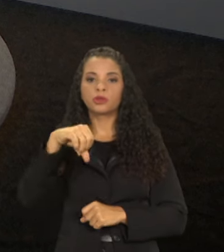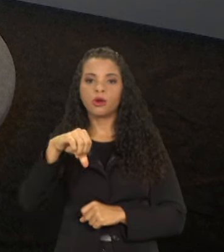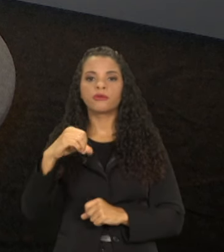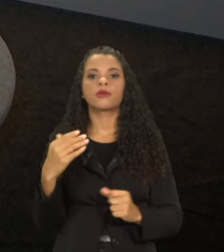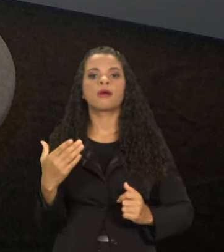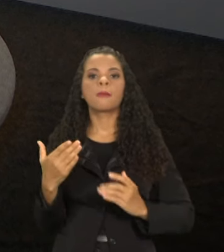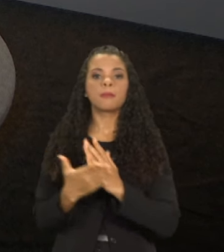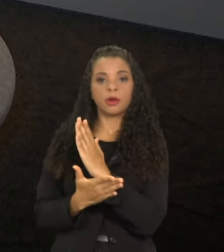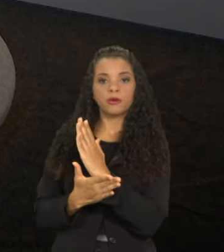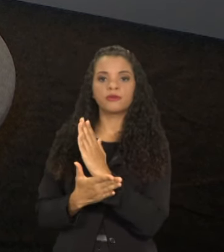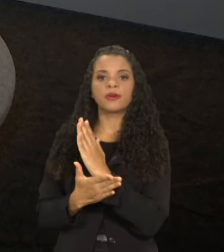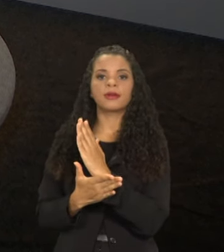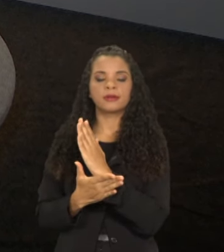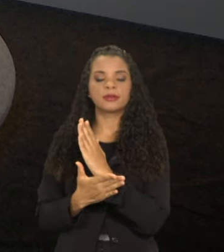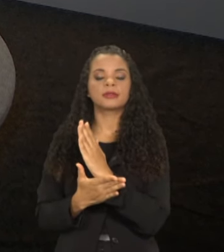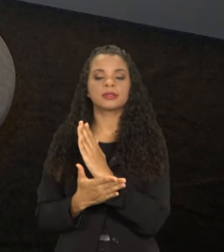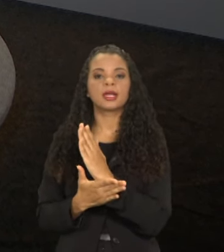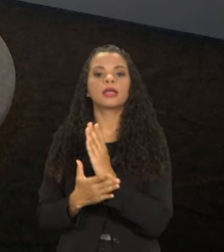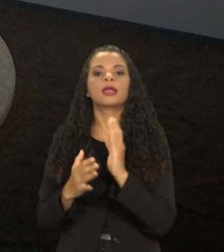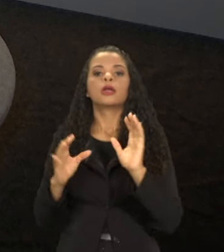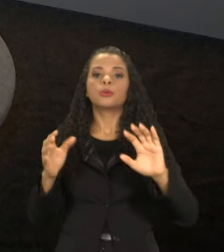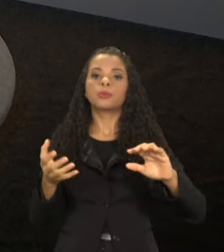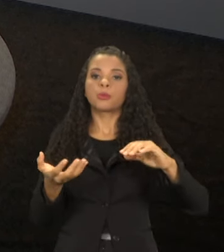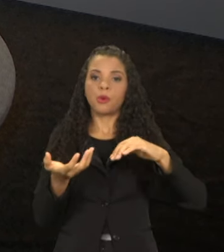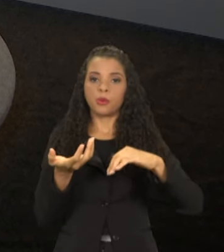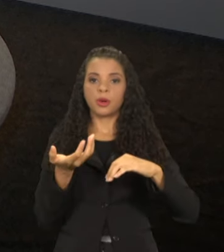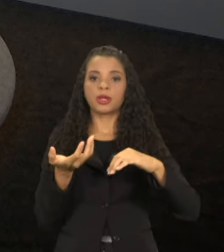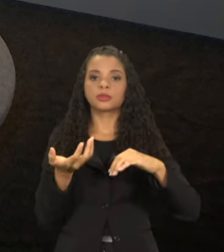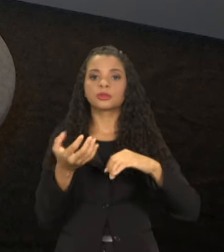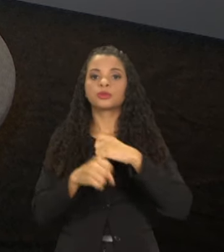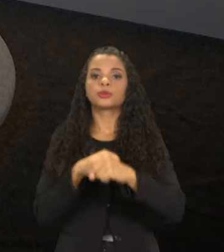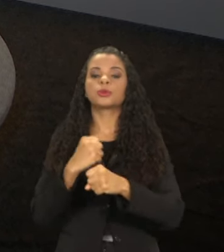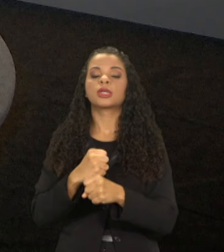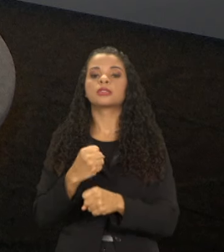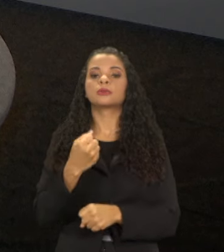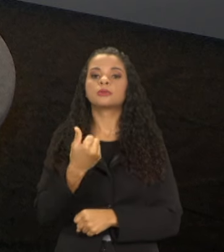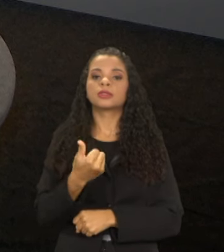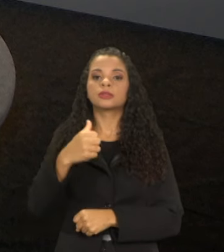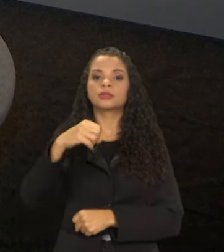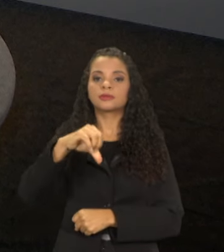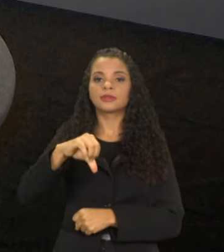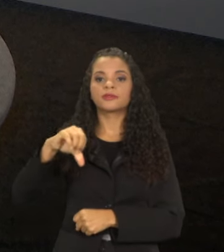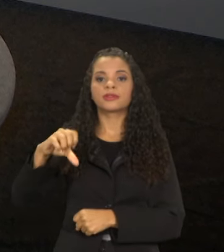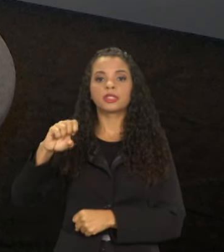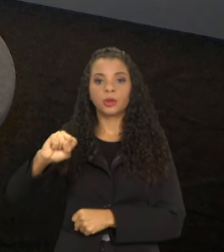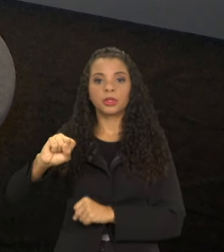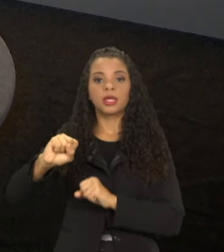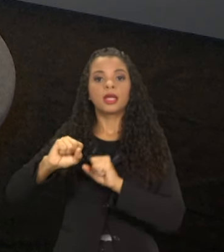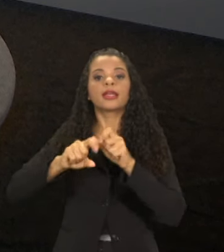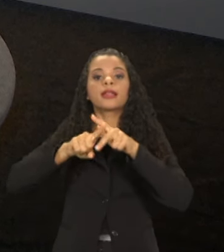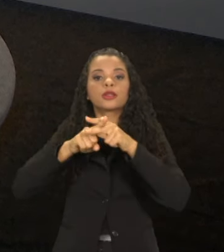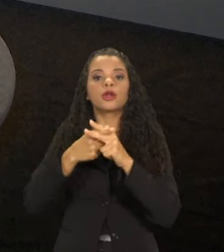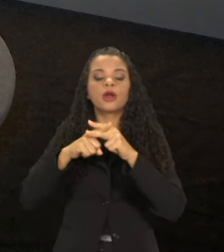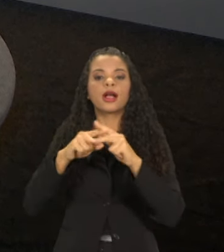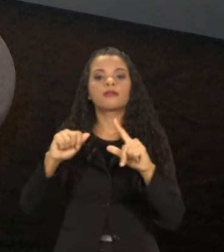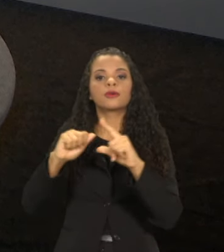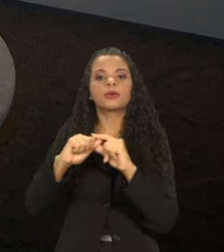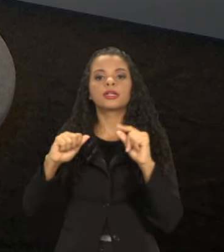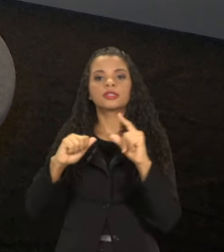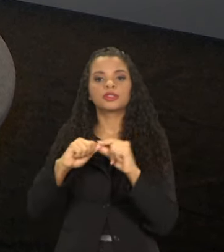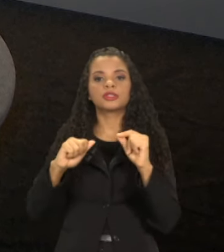e foi promulgada pelo Congresso Nacional em 98 e alterava um artigo da Constituição que trata exatamente da contratação